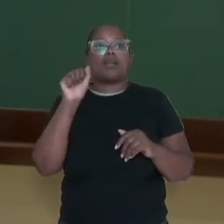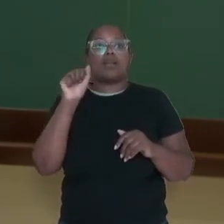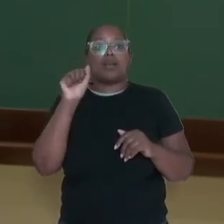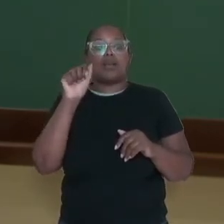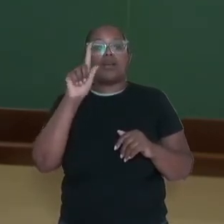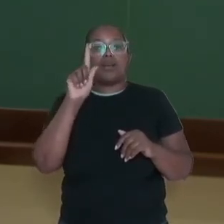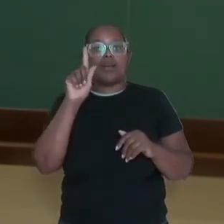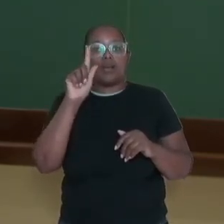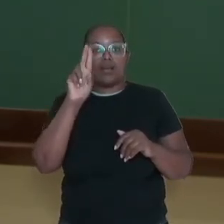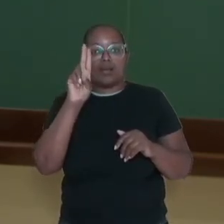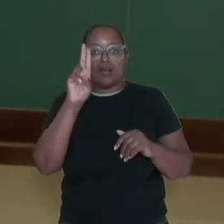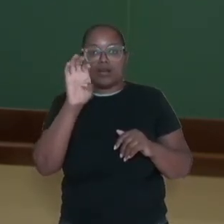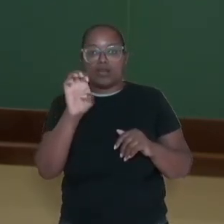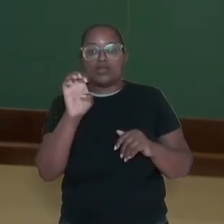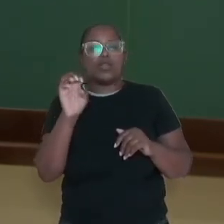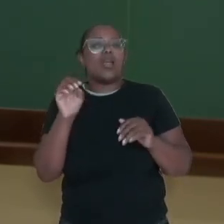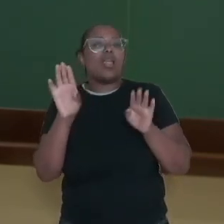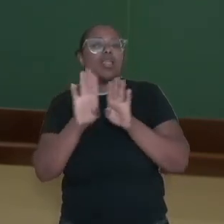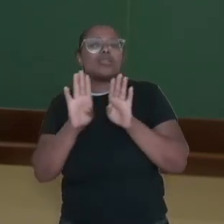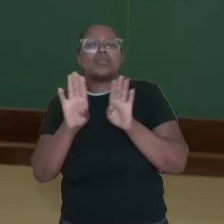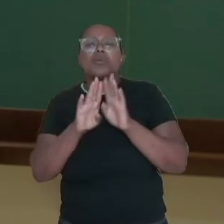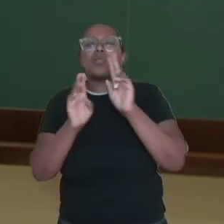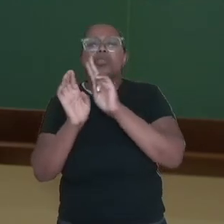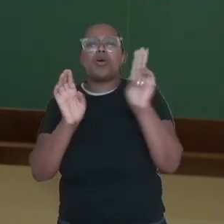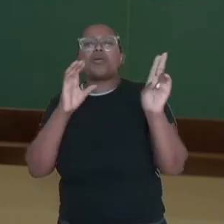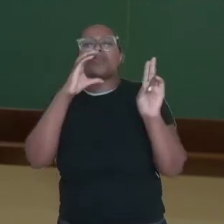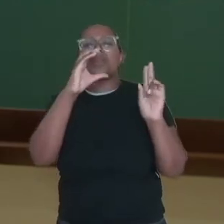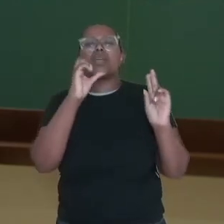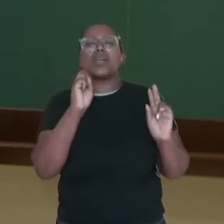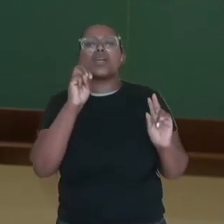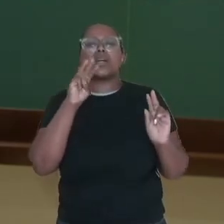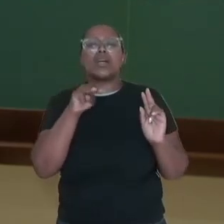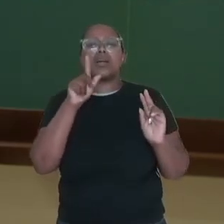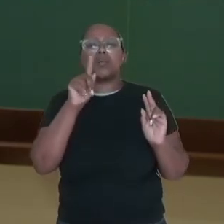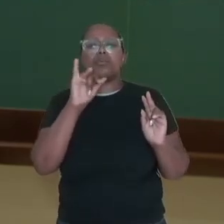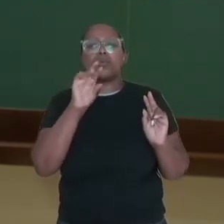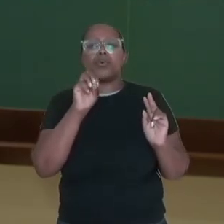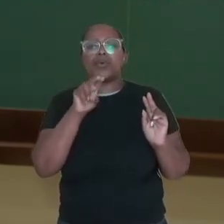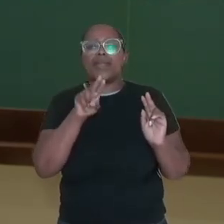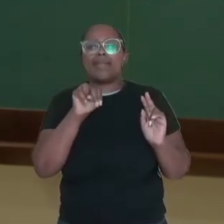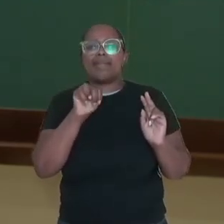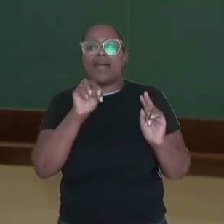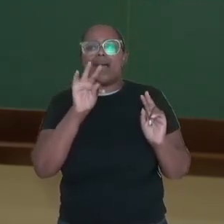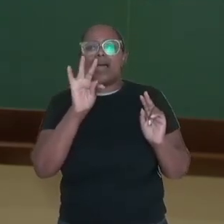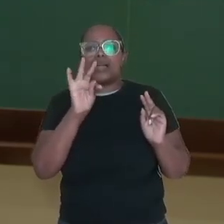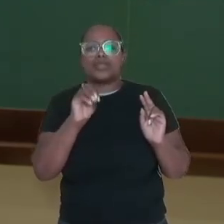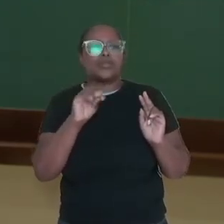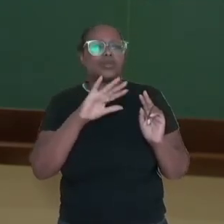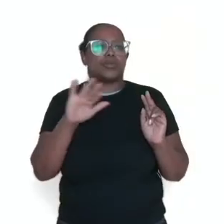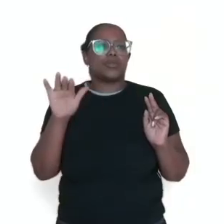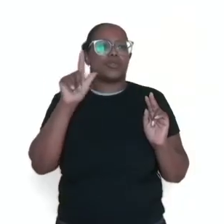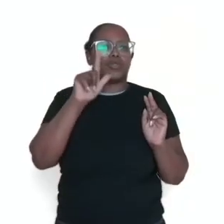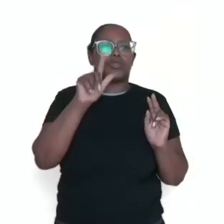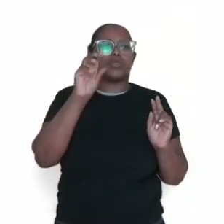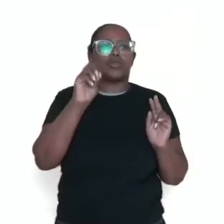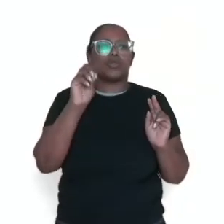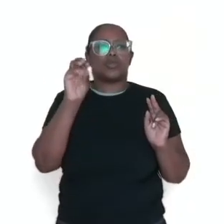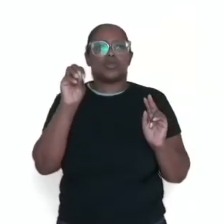Championship, ou seja, o Campeonato Mundial de LoL, certo? Atraiu 40